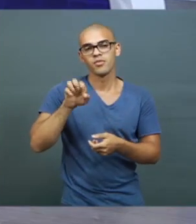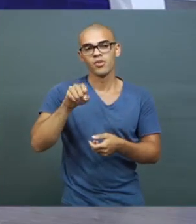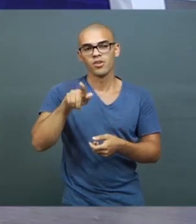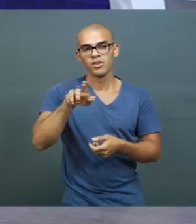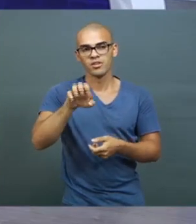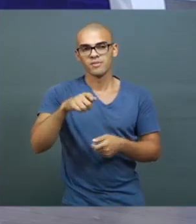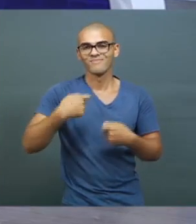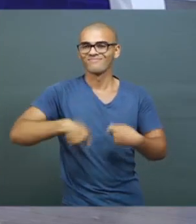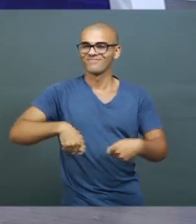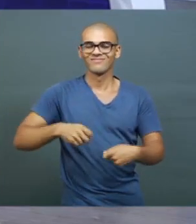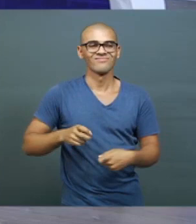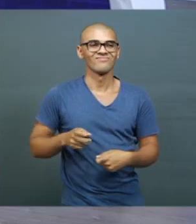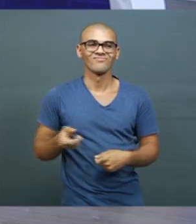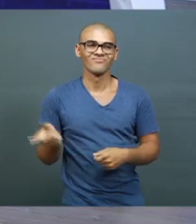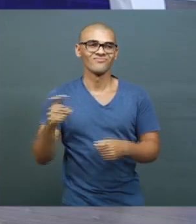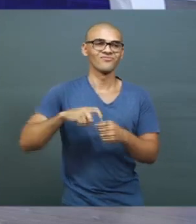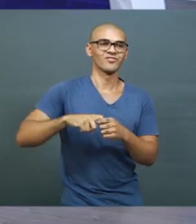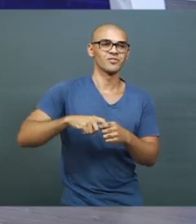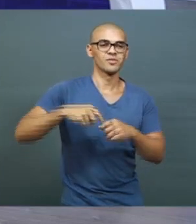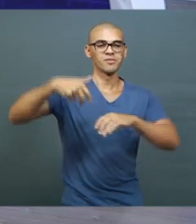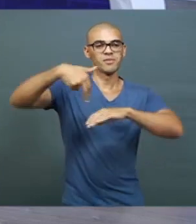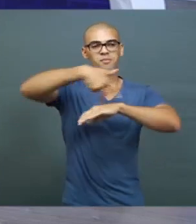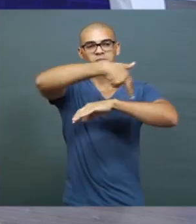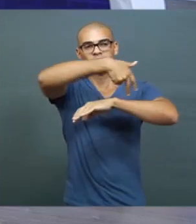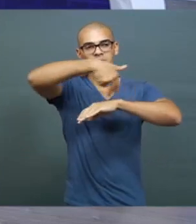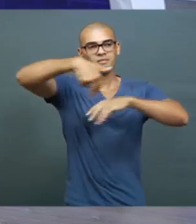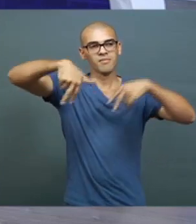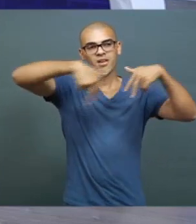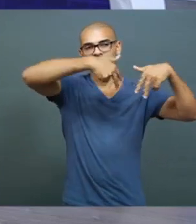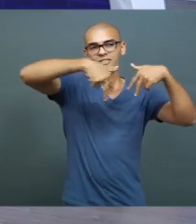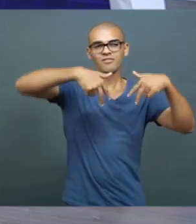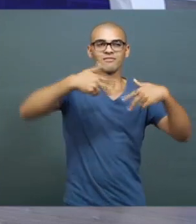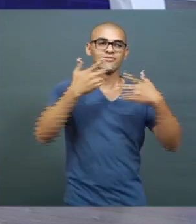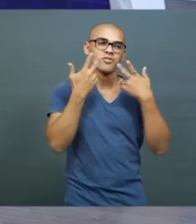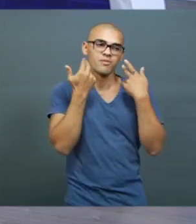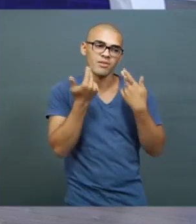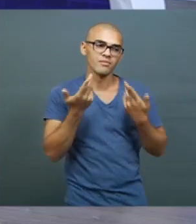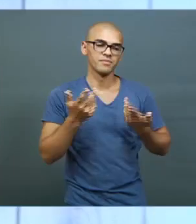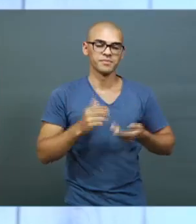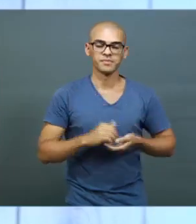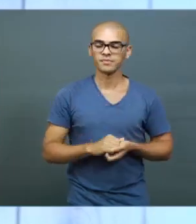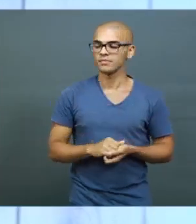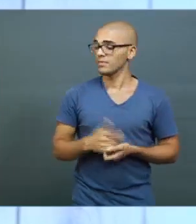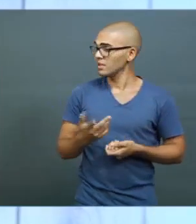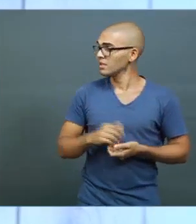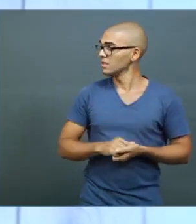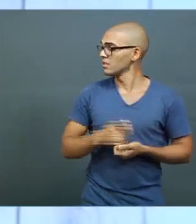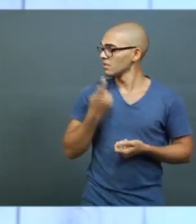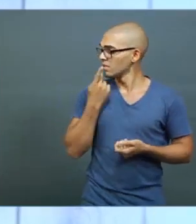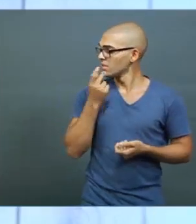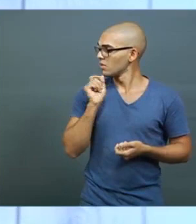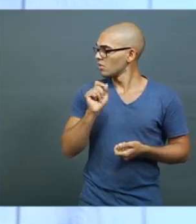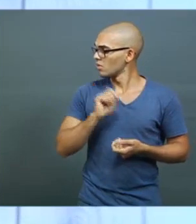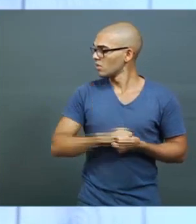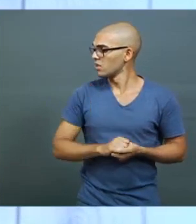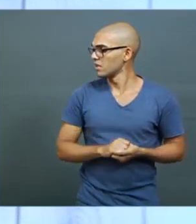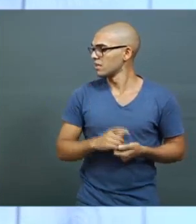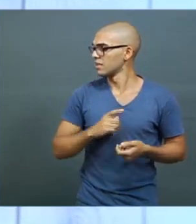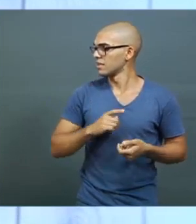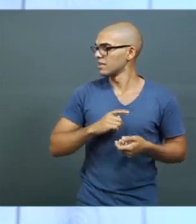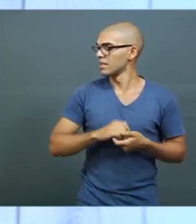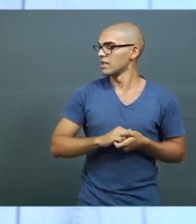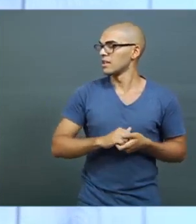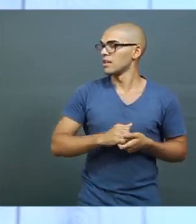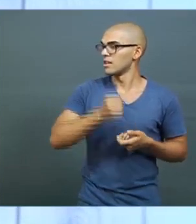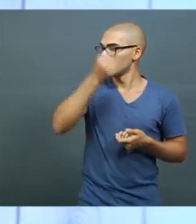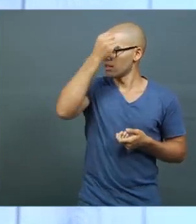né? Bom, antes você tinha comentado sobre o Teatro Grande Otelo, Rondon Pacheco. Além do Teatro Municipal em Uberlândia,